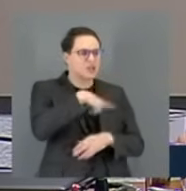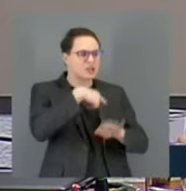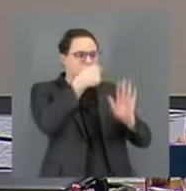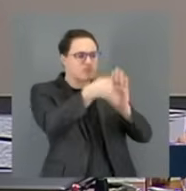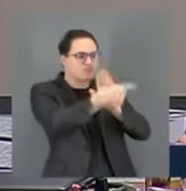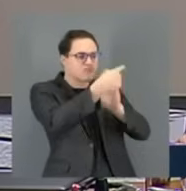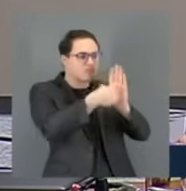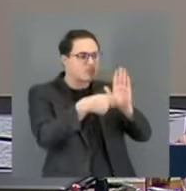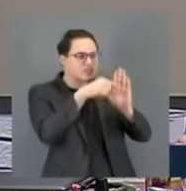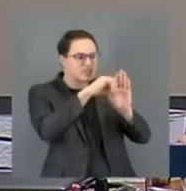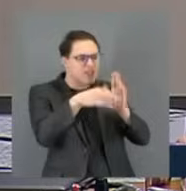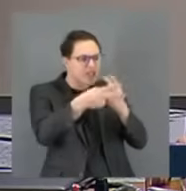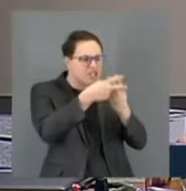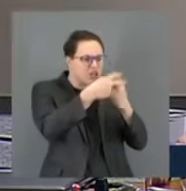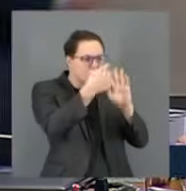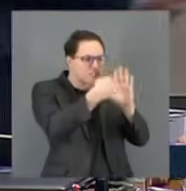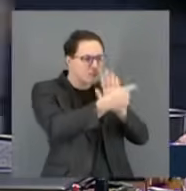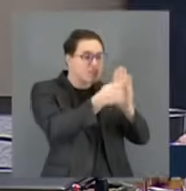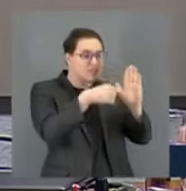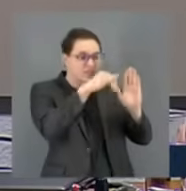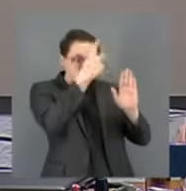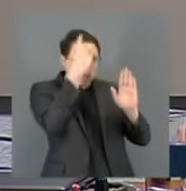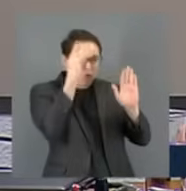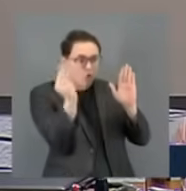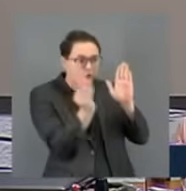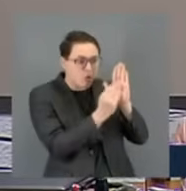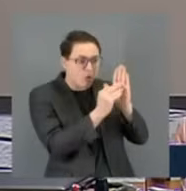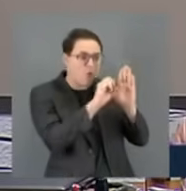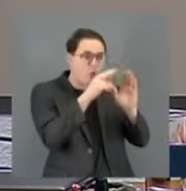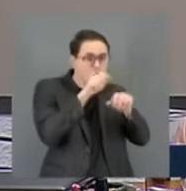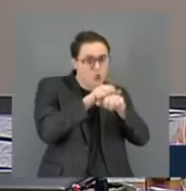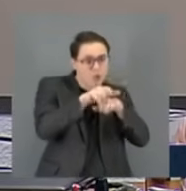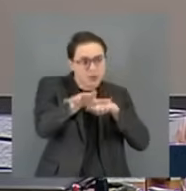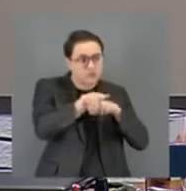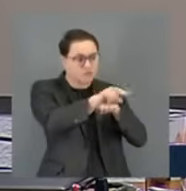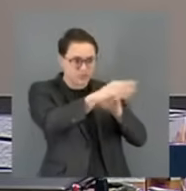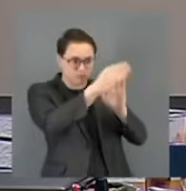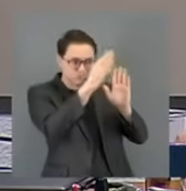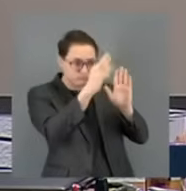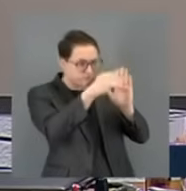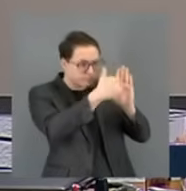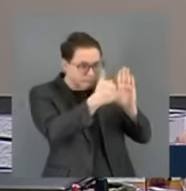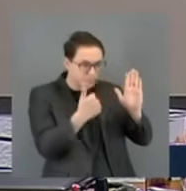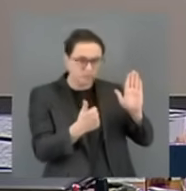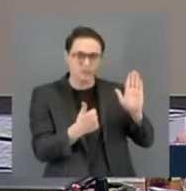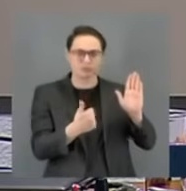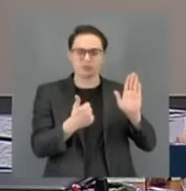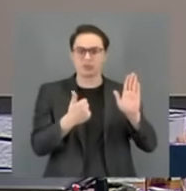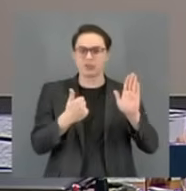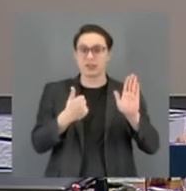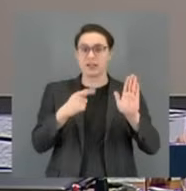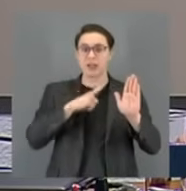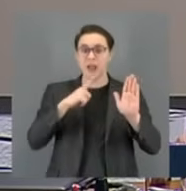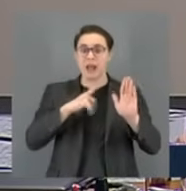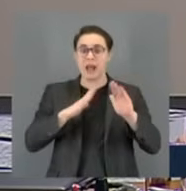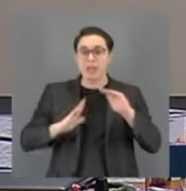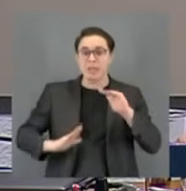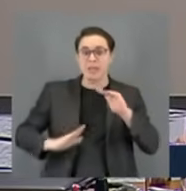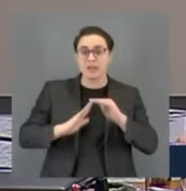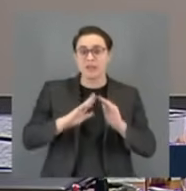Quem publicou e quem compartilhou essas hashtags, podendo atingir até